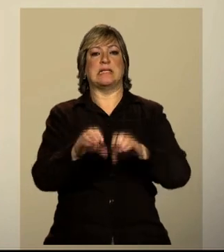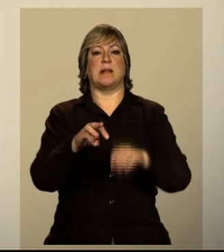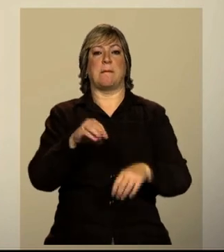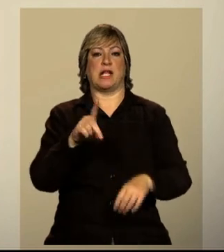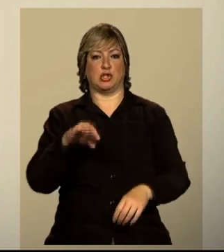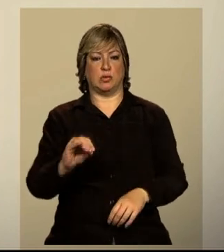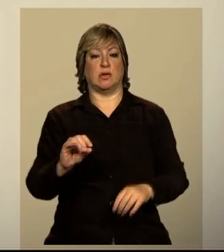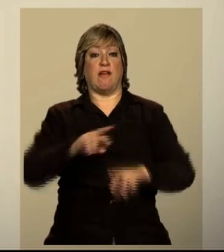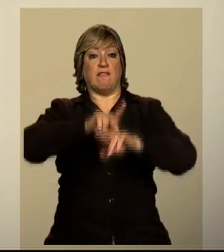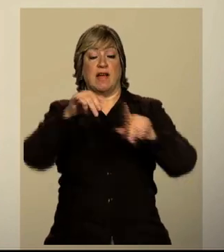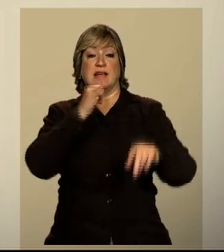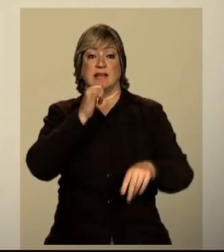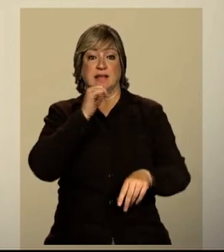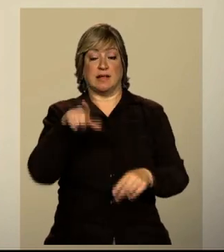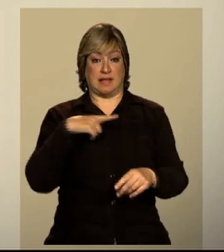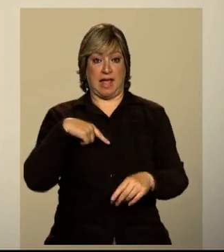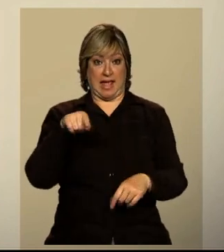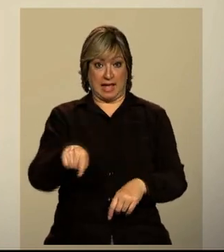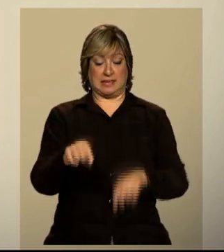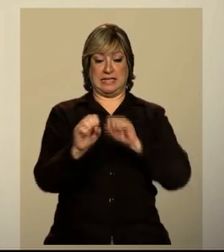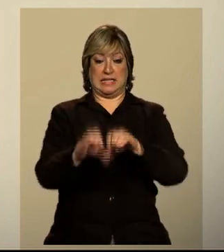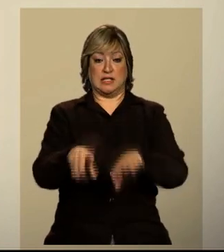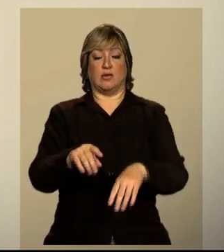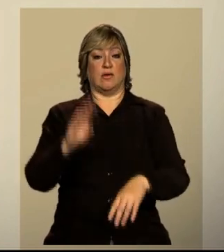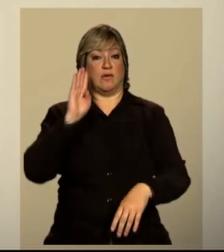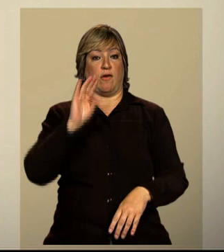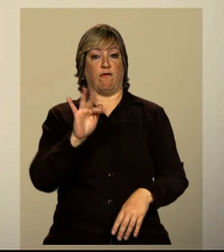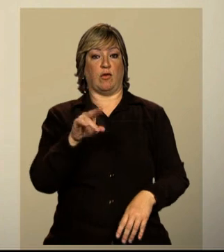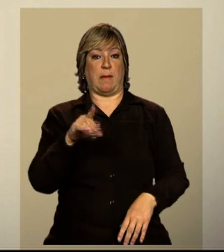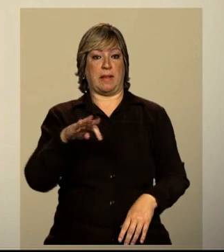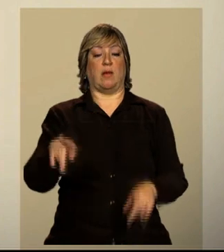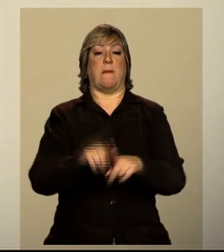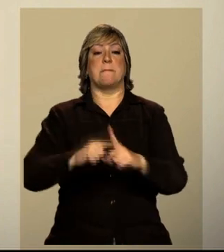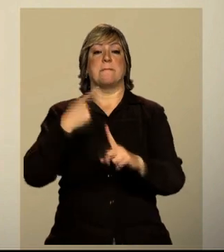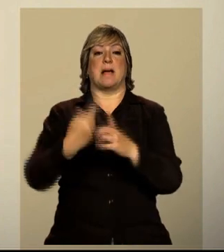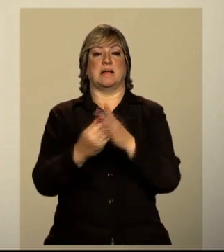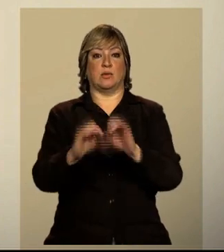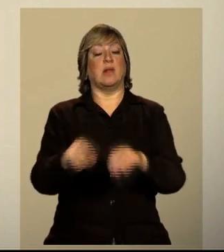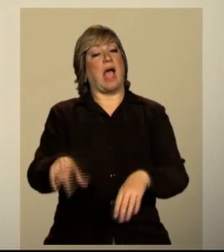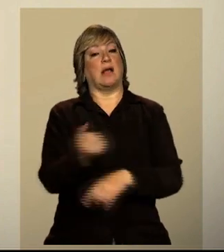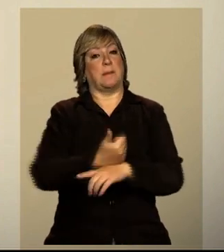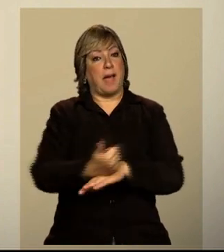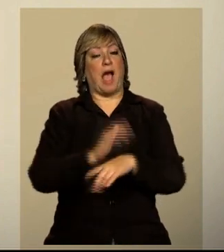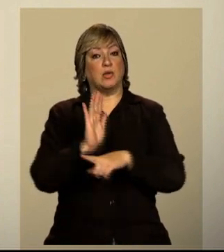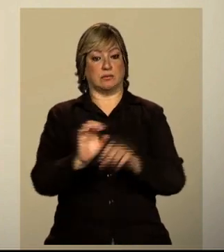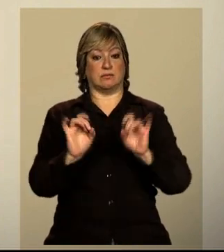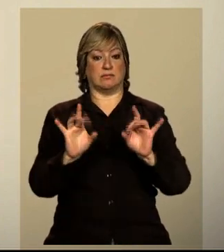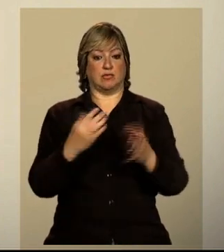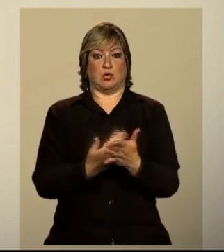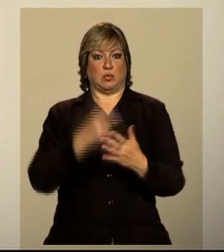médio várias ações como o programa Ensino Fundamental mais educação estão ajudando a melhorar a qualidade da educação